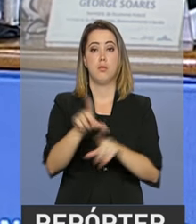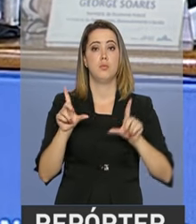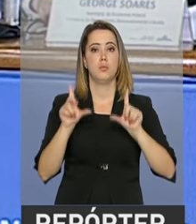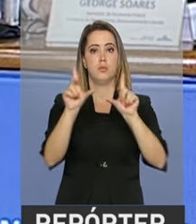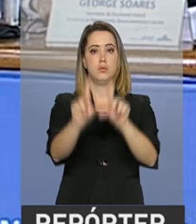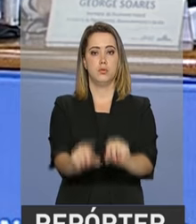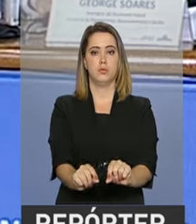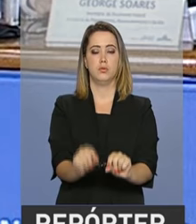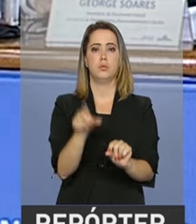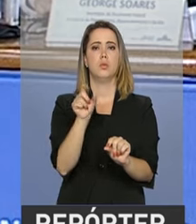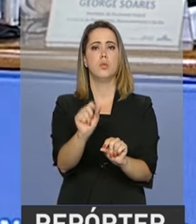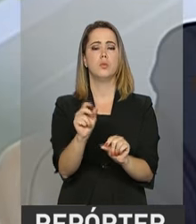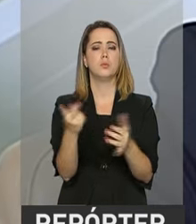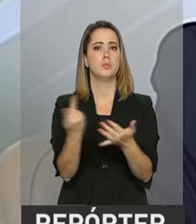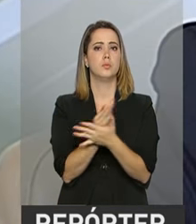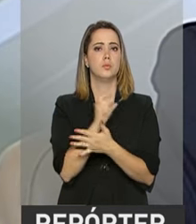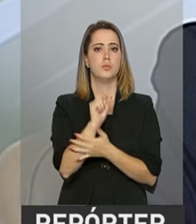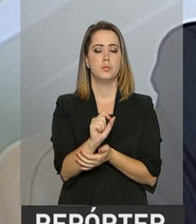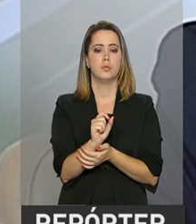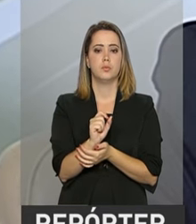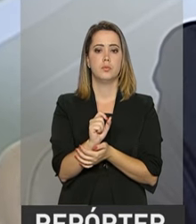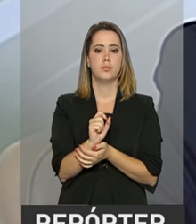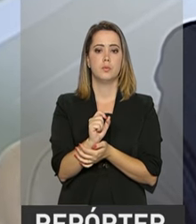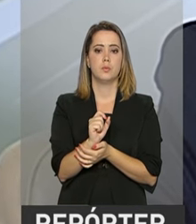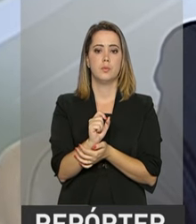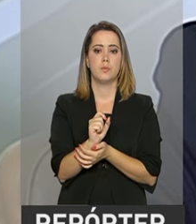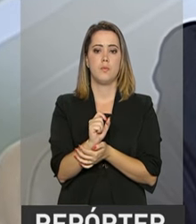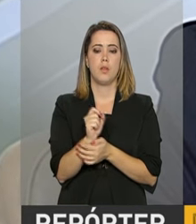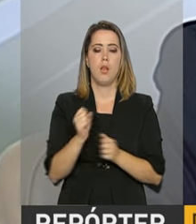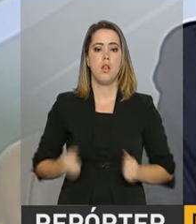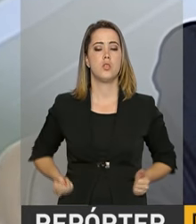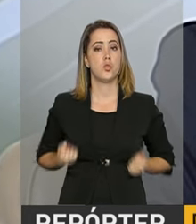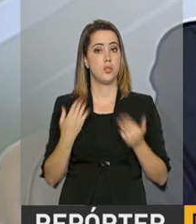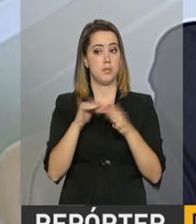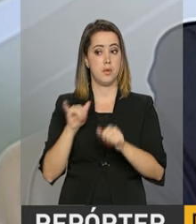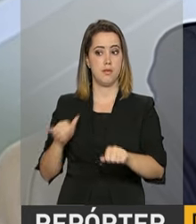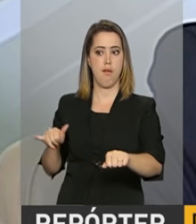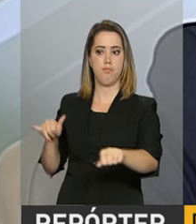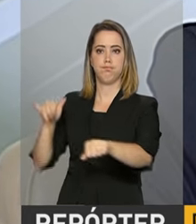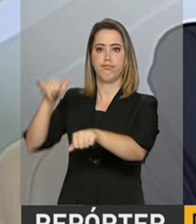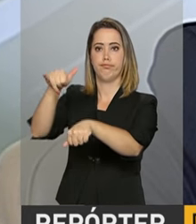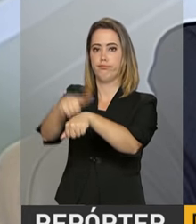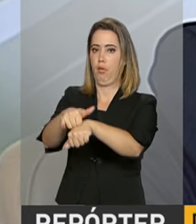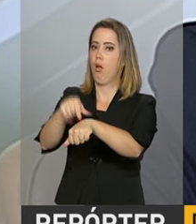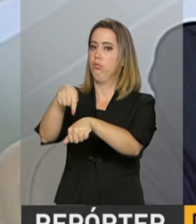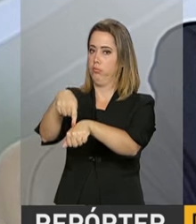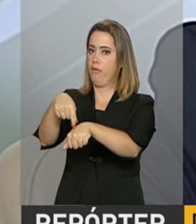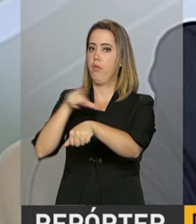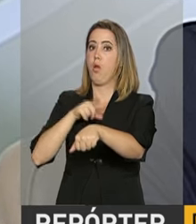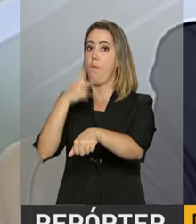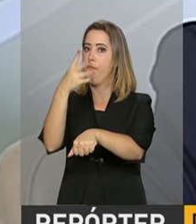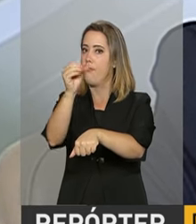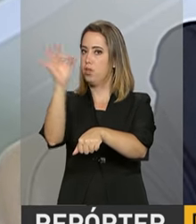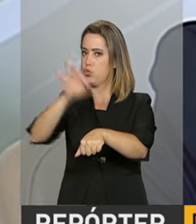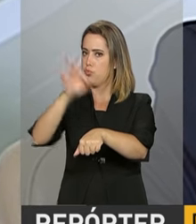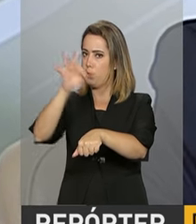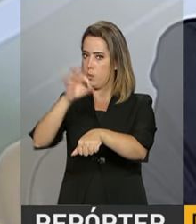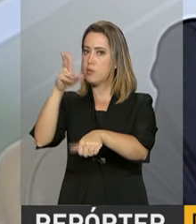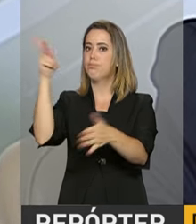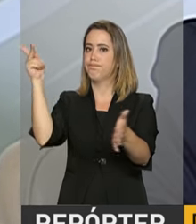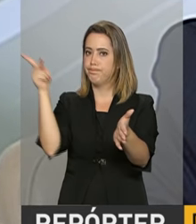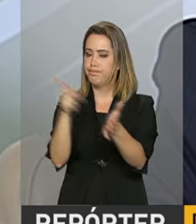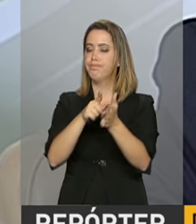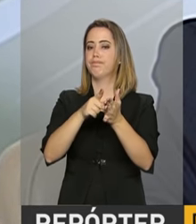redução foram as despesas com passagens, que tiveram uma queda de 20% real,